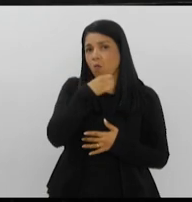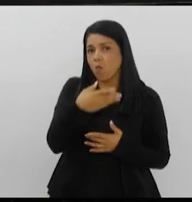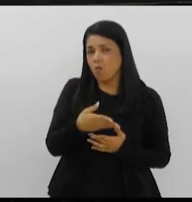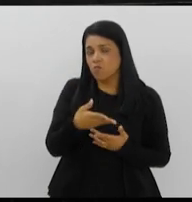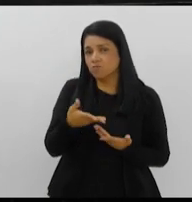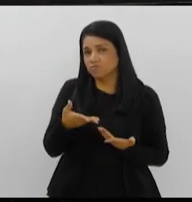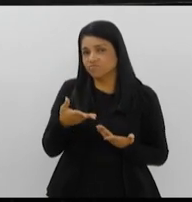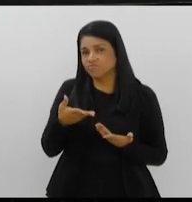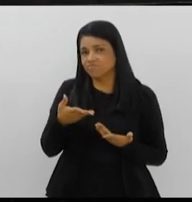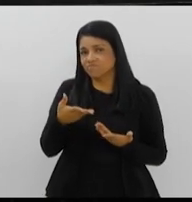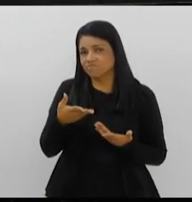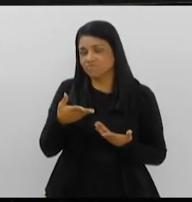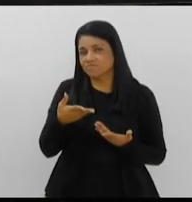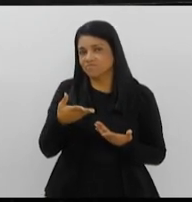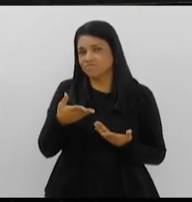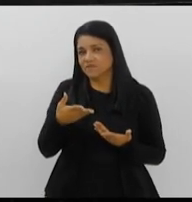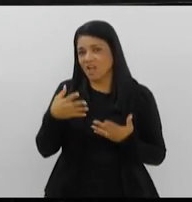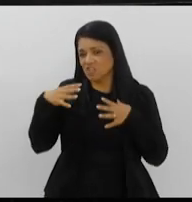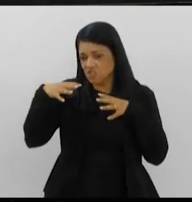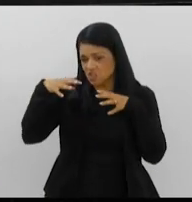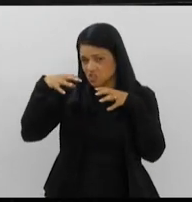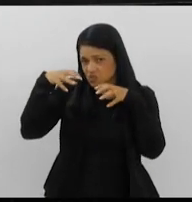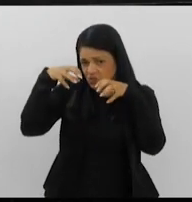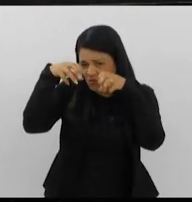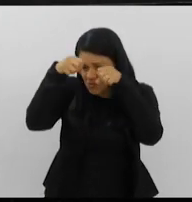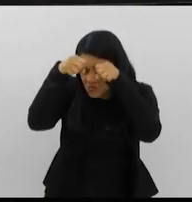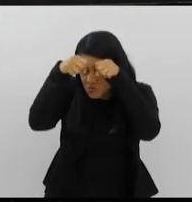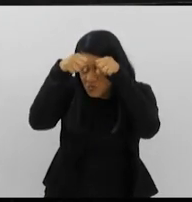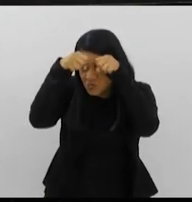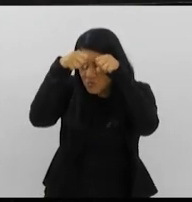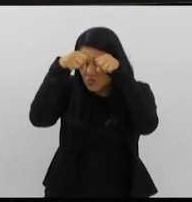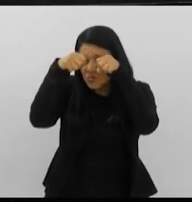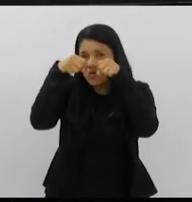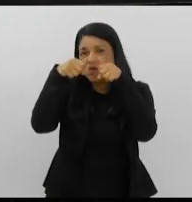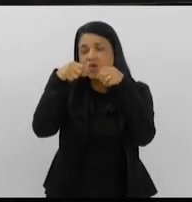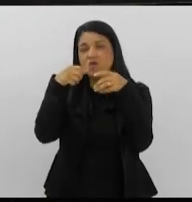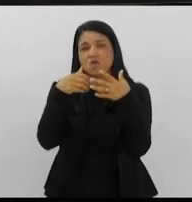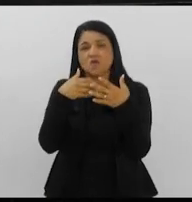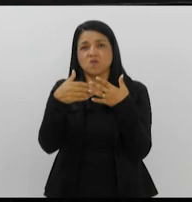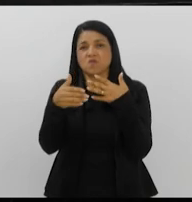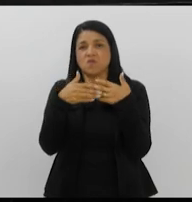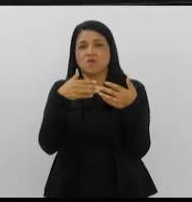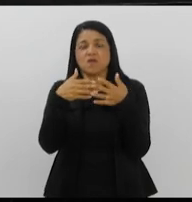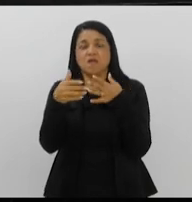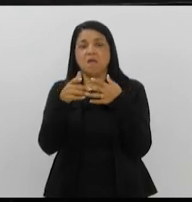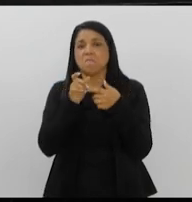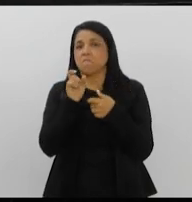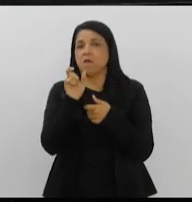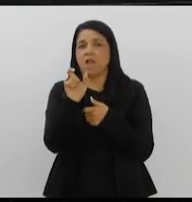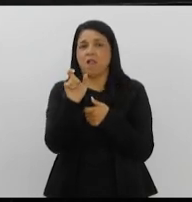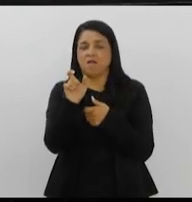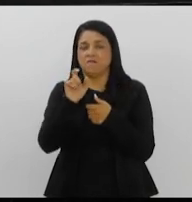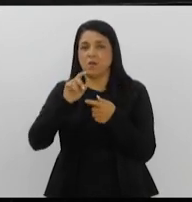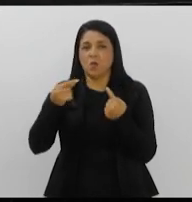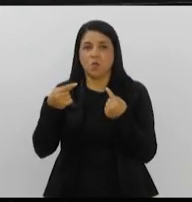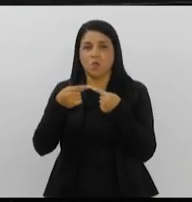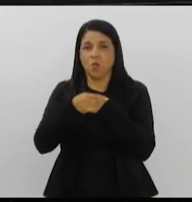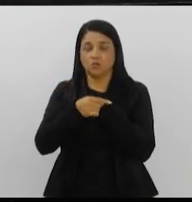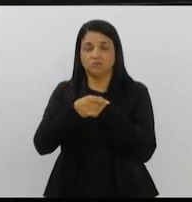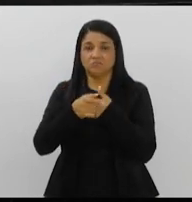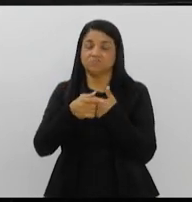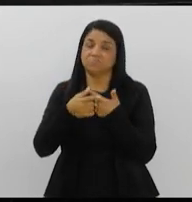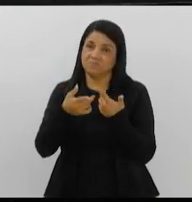associa às trevas, se associa a qualquer adjetivo, por exemplo, a